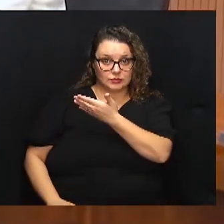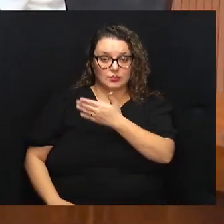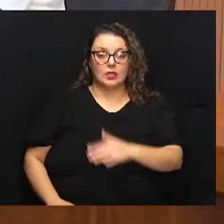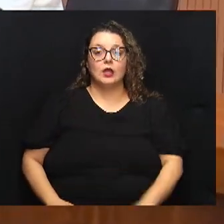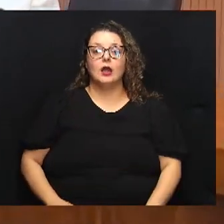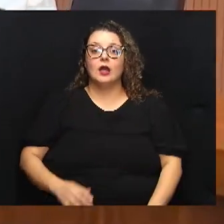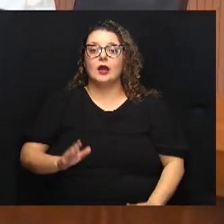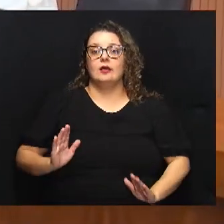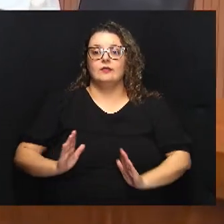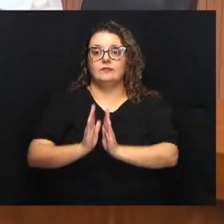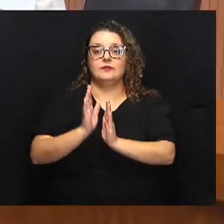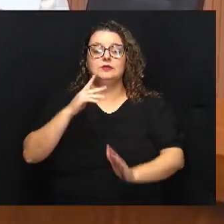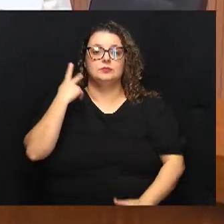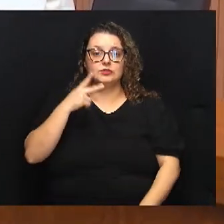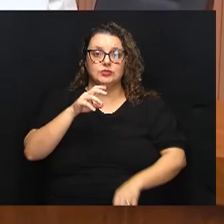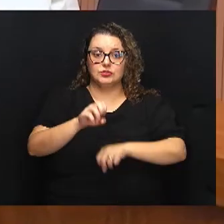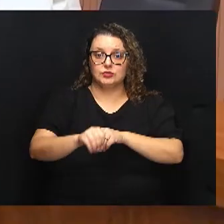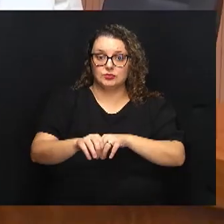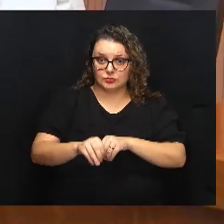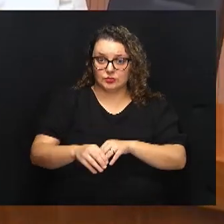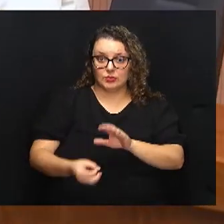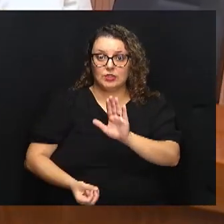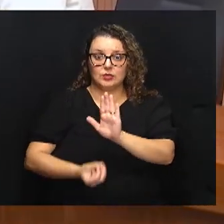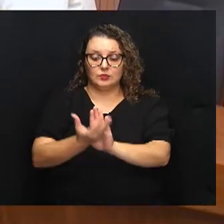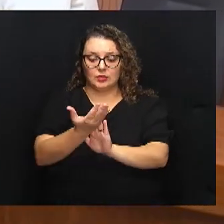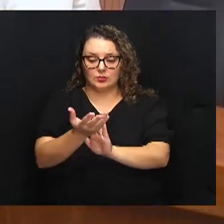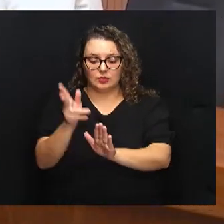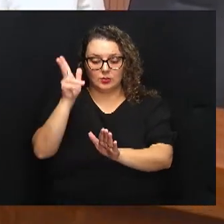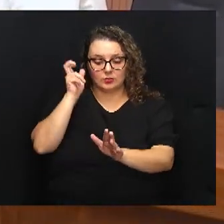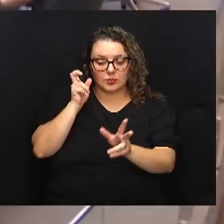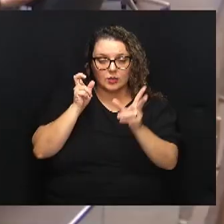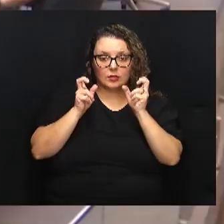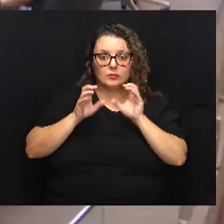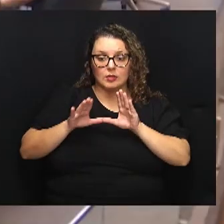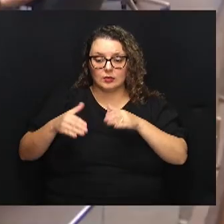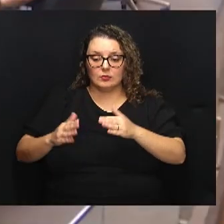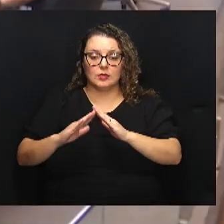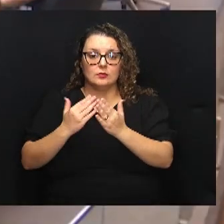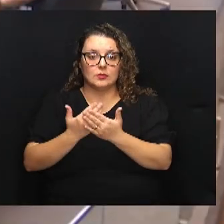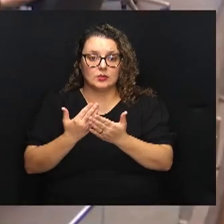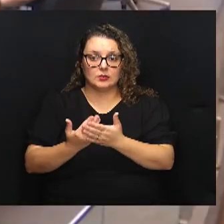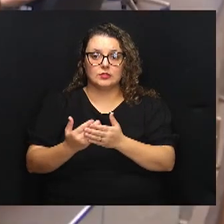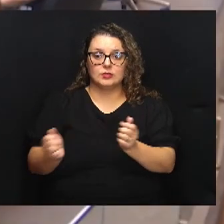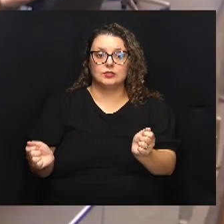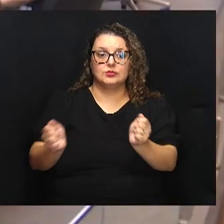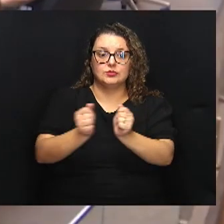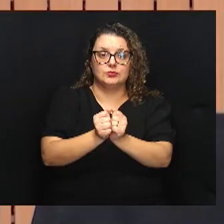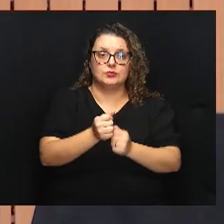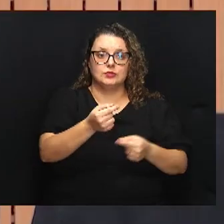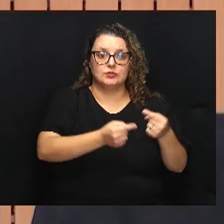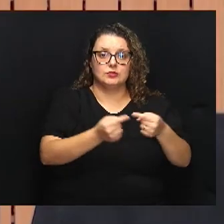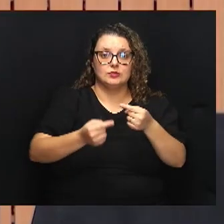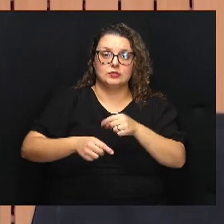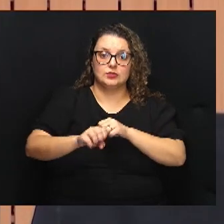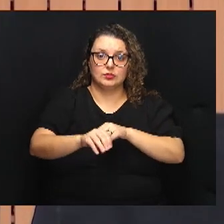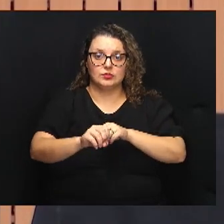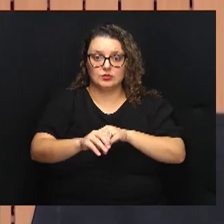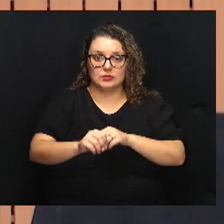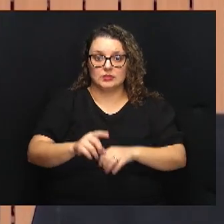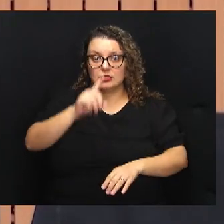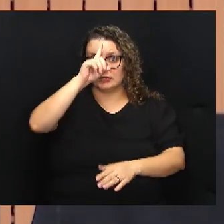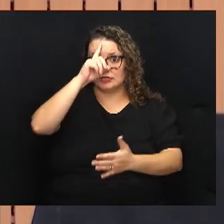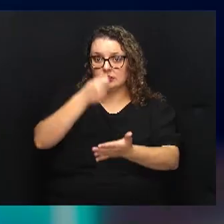Frente Parlamentar da Educação foi criada para ouvir a comunidade escolar e aproximar o debate sobre educação das